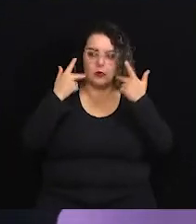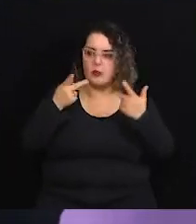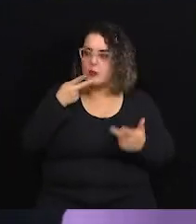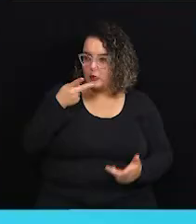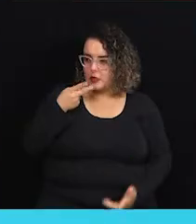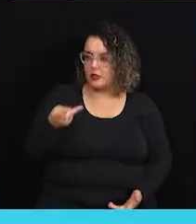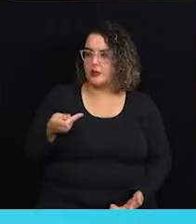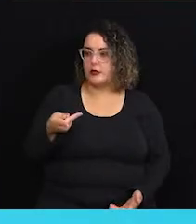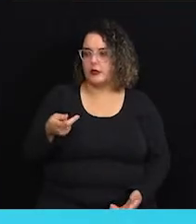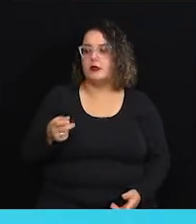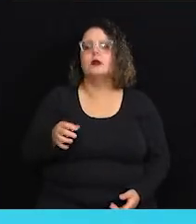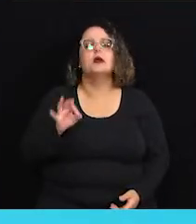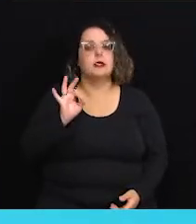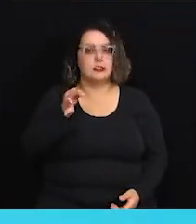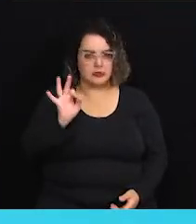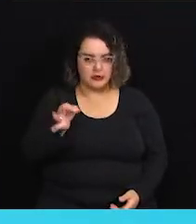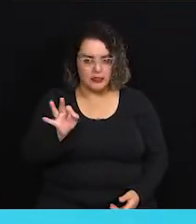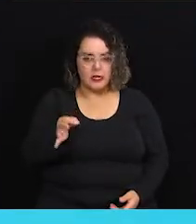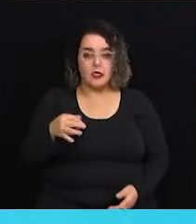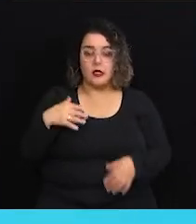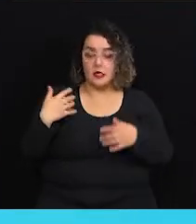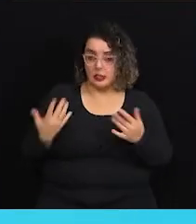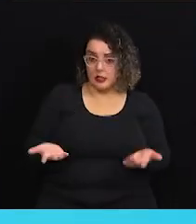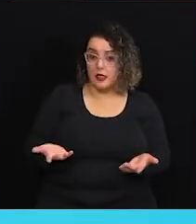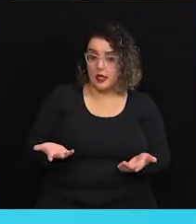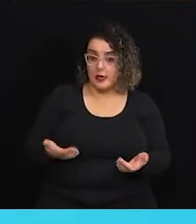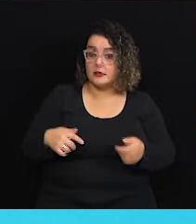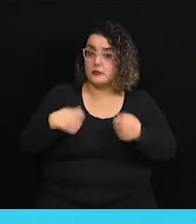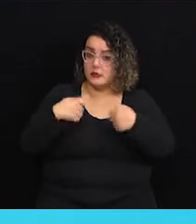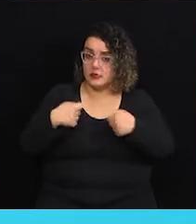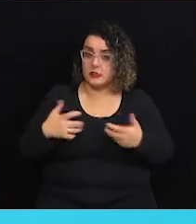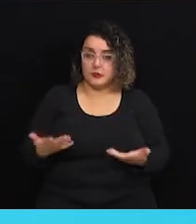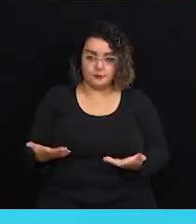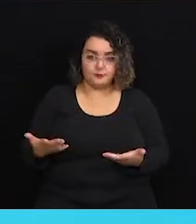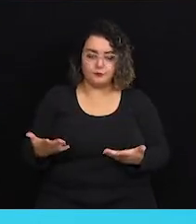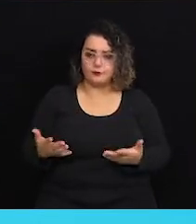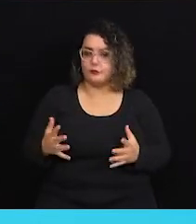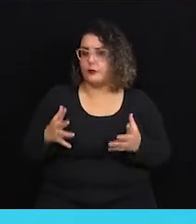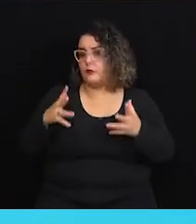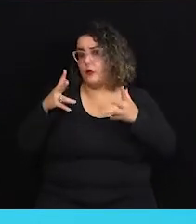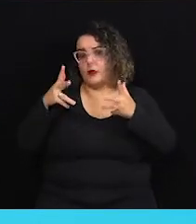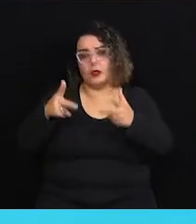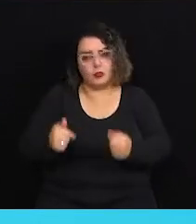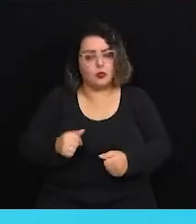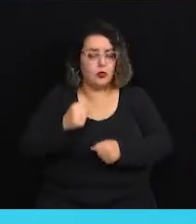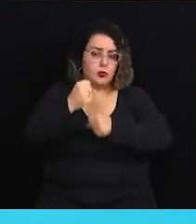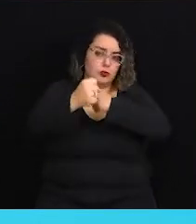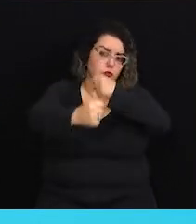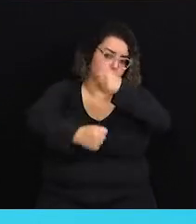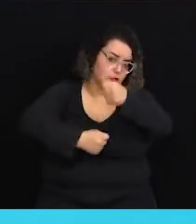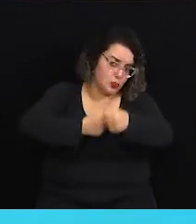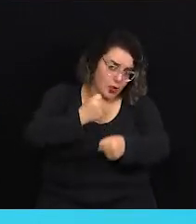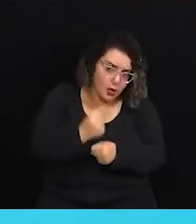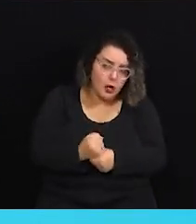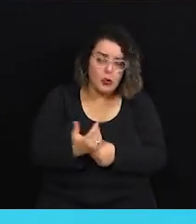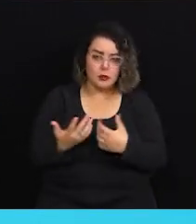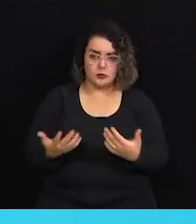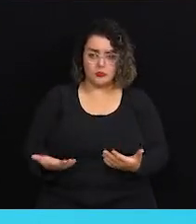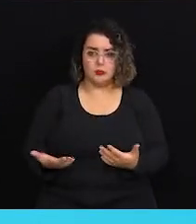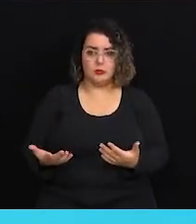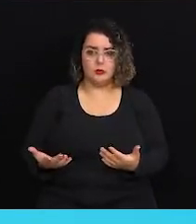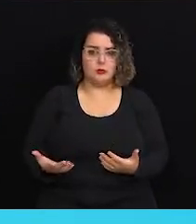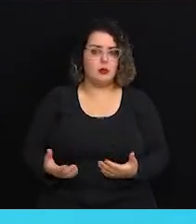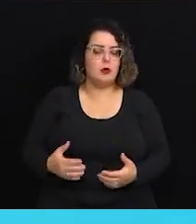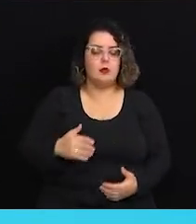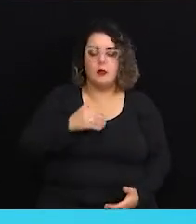você disse. Exatamente, né? E essa deveria ser a alimentação que deveríamos praticar o ano todo, né? Então,